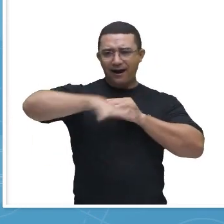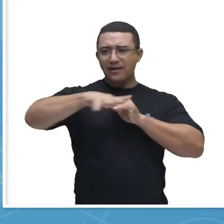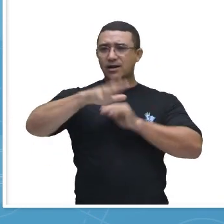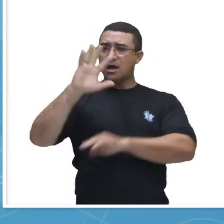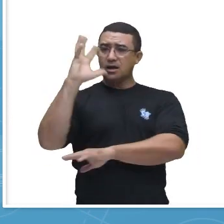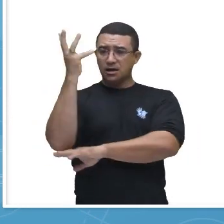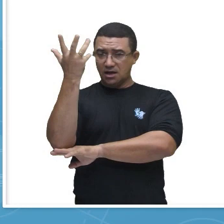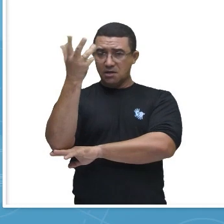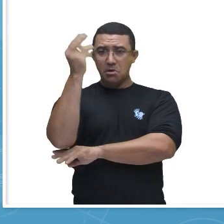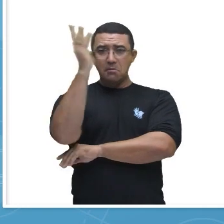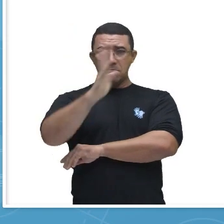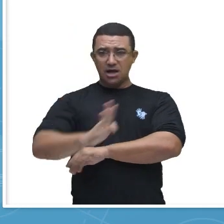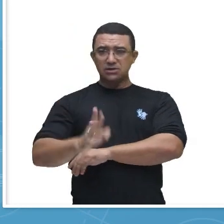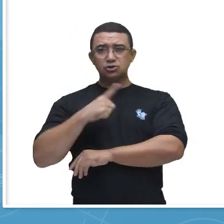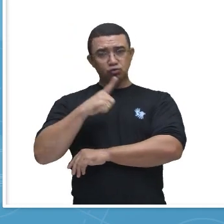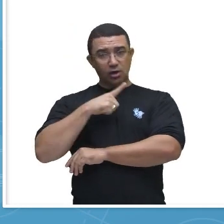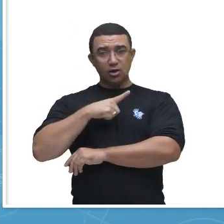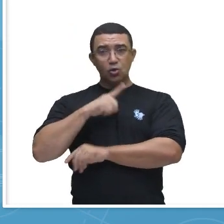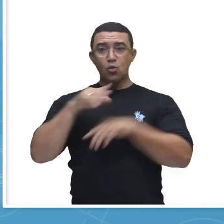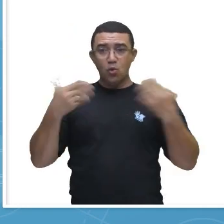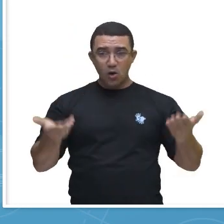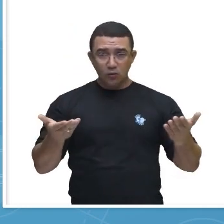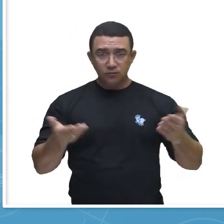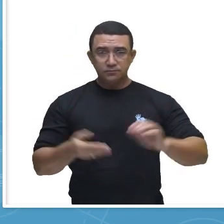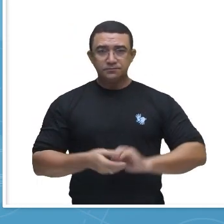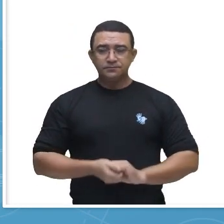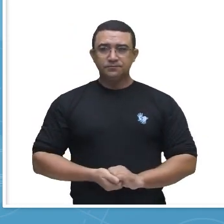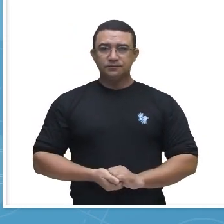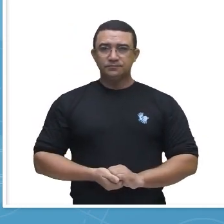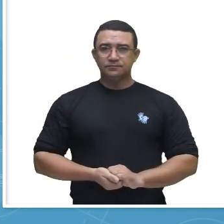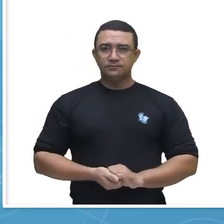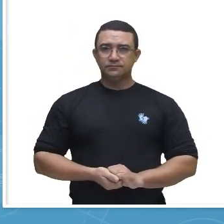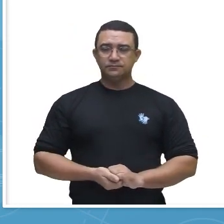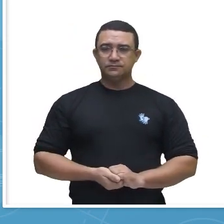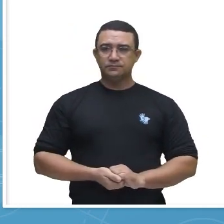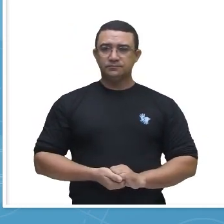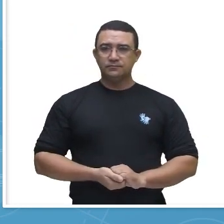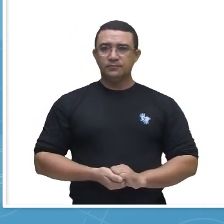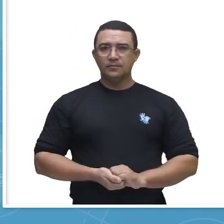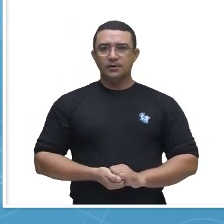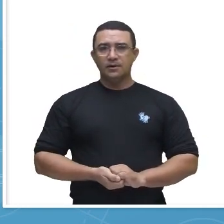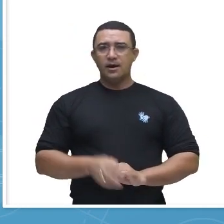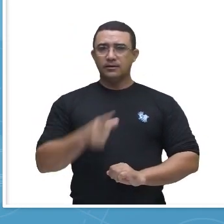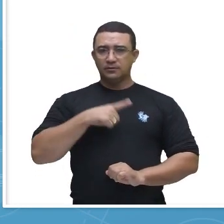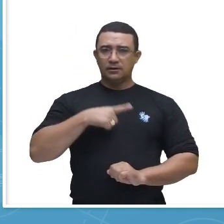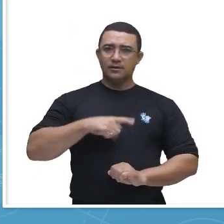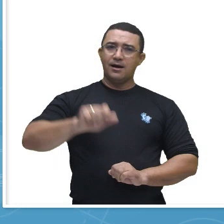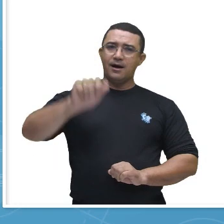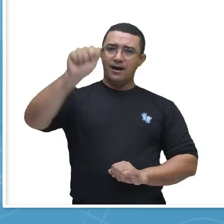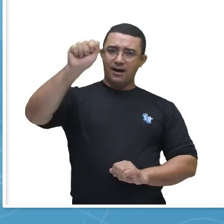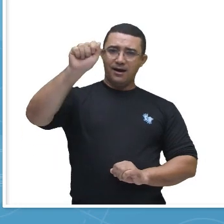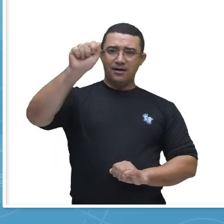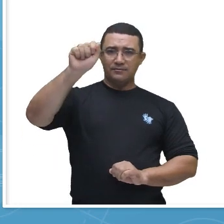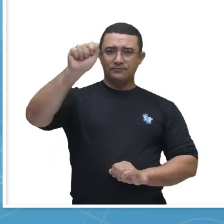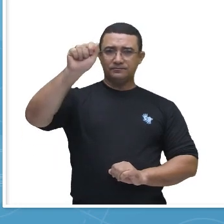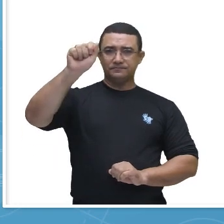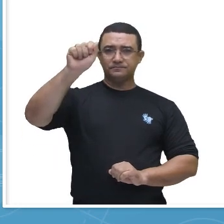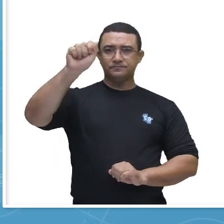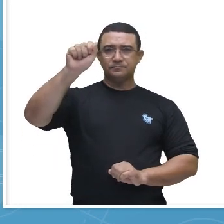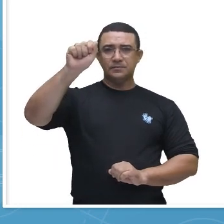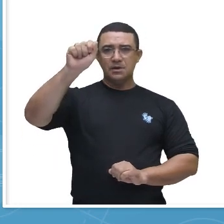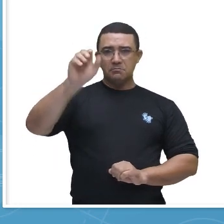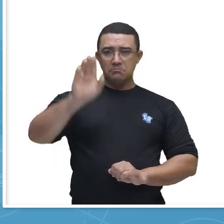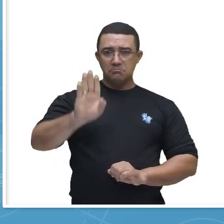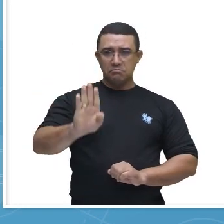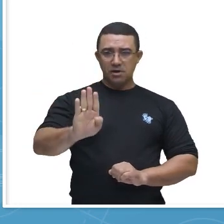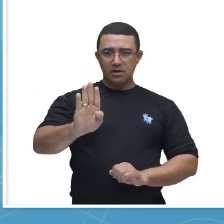Brasil abrange, tá bom? A gente tem aí, olha só, letra A, zona glacial antártica e